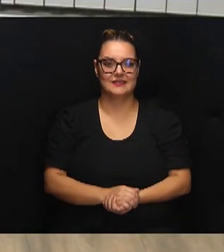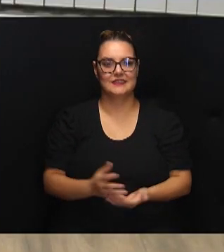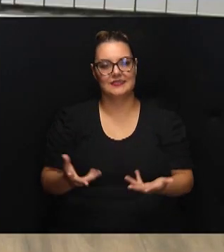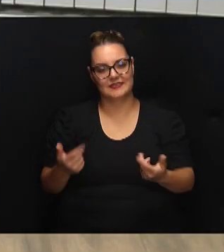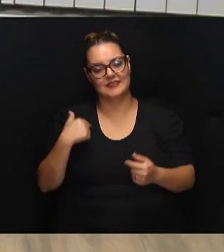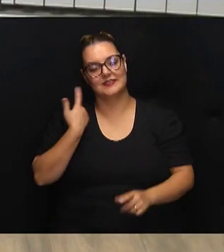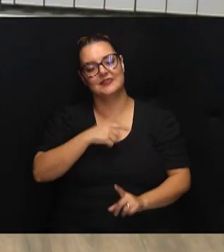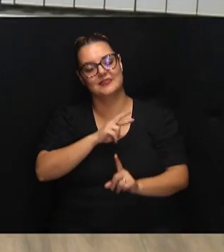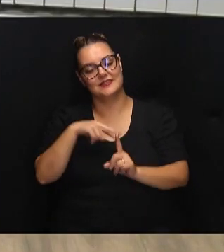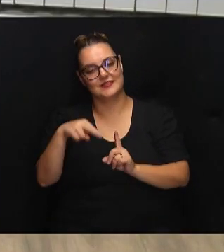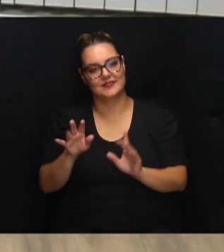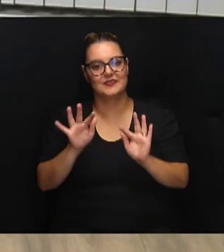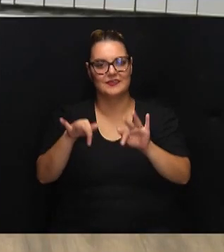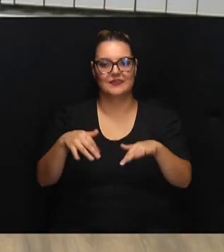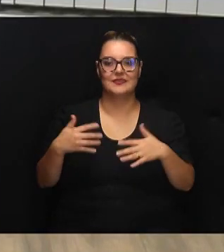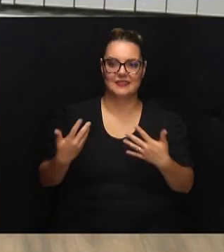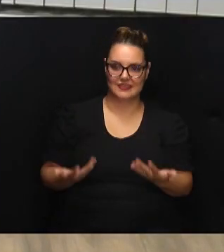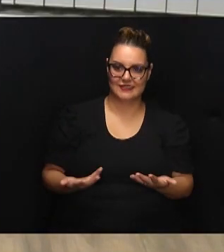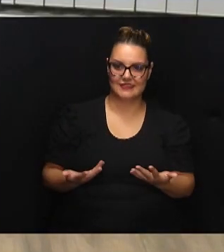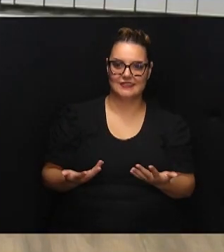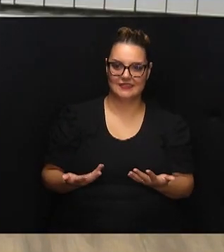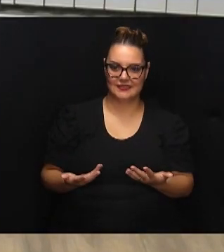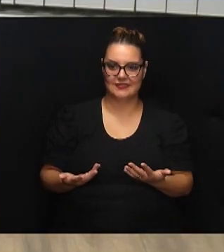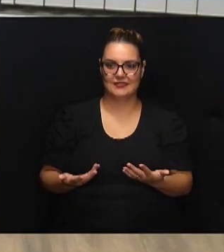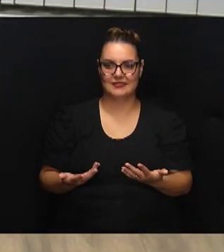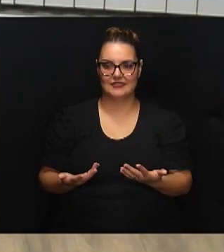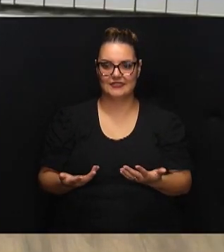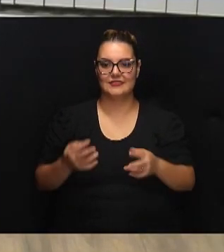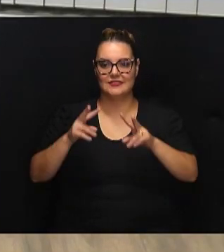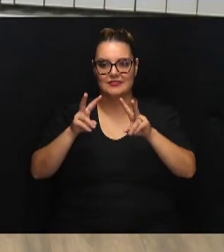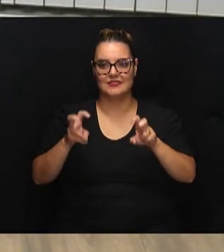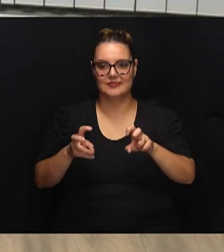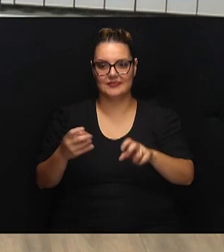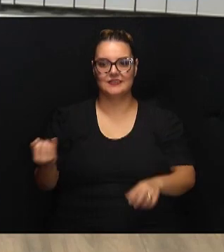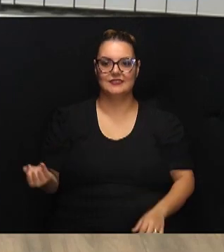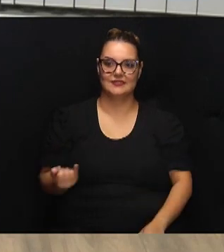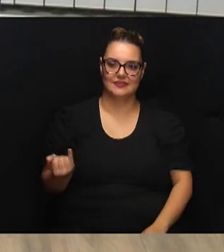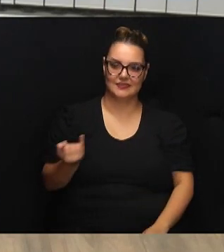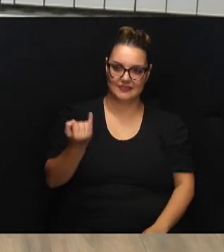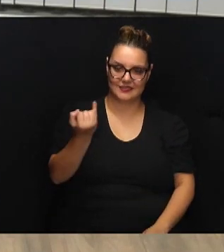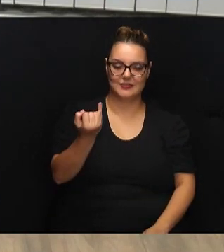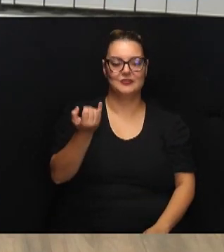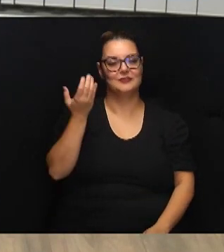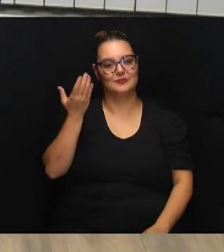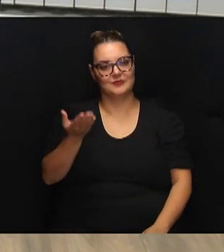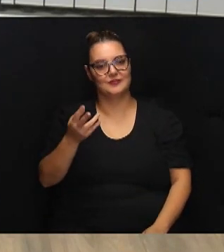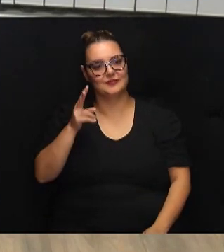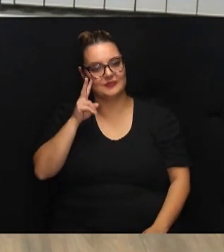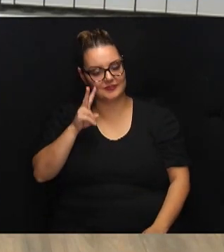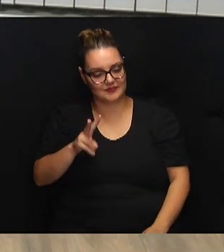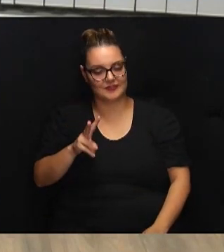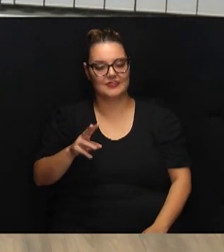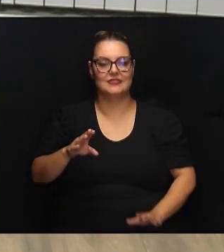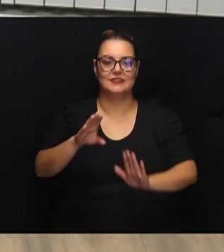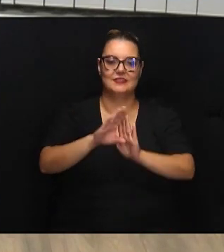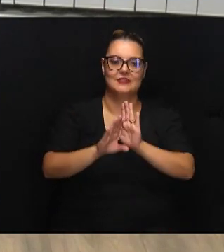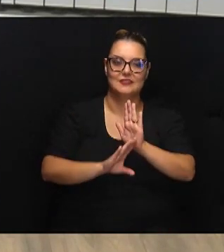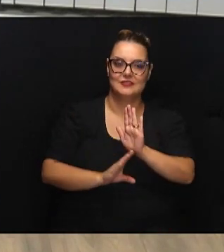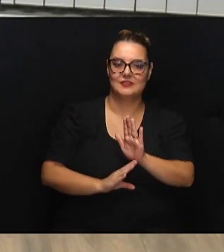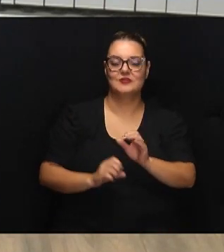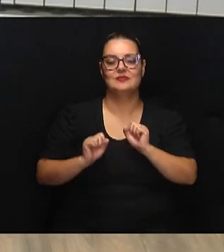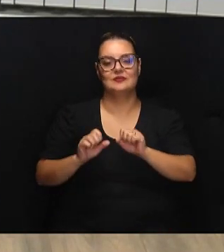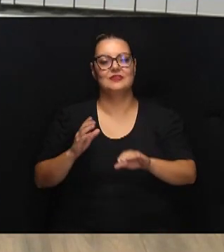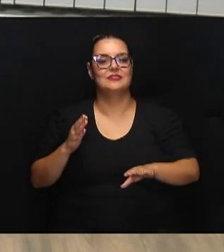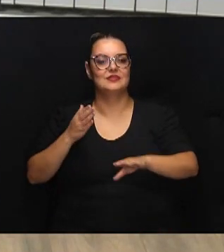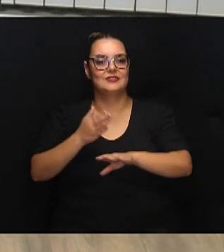de vista vai ficando por aqui com esse assunto tão importante. Para você rever este programa, você pode